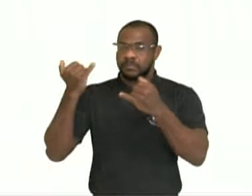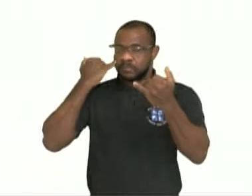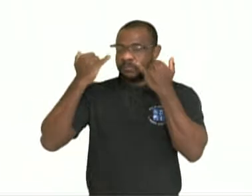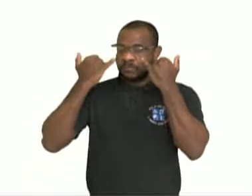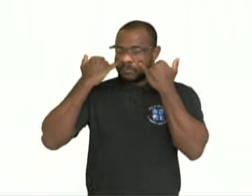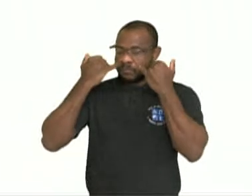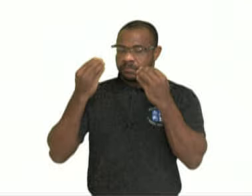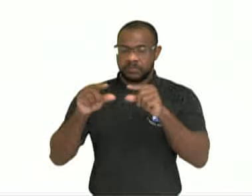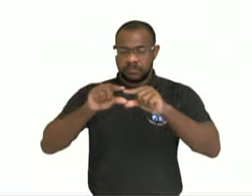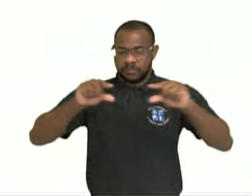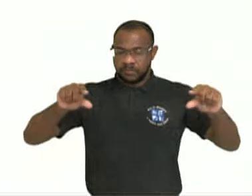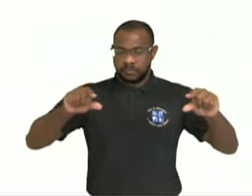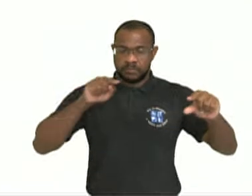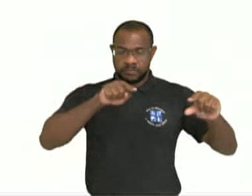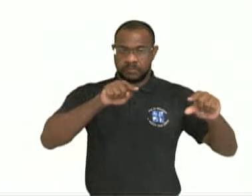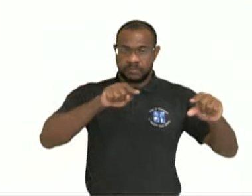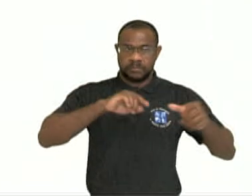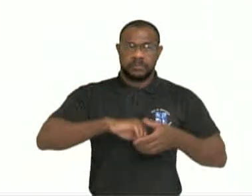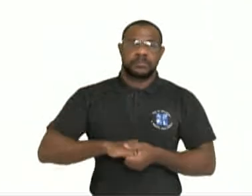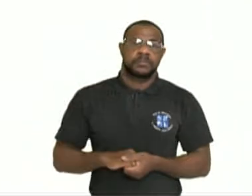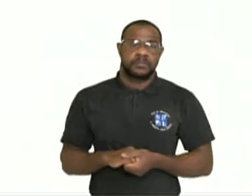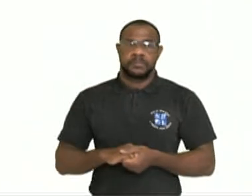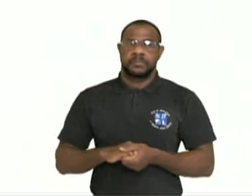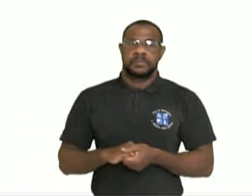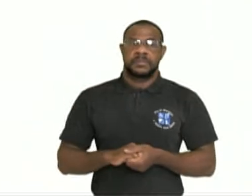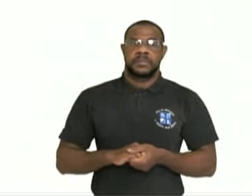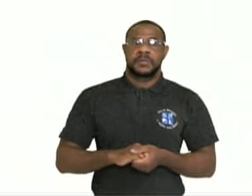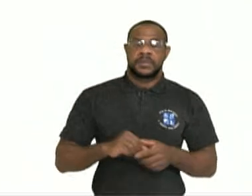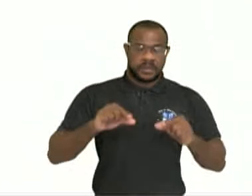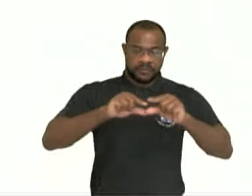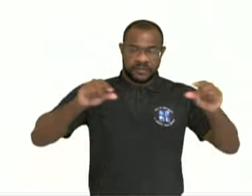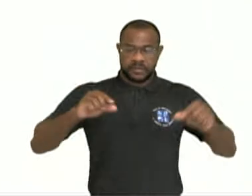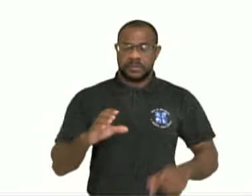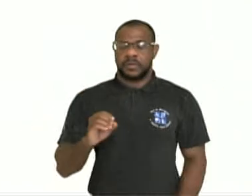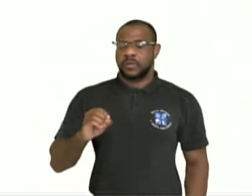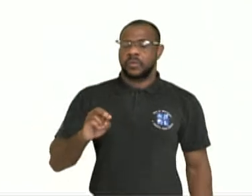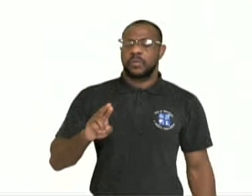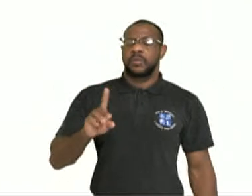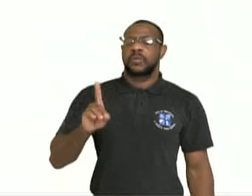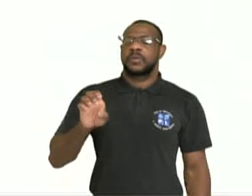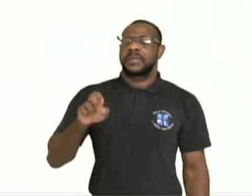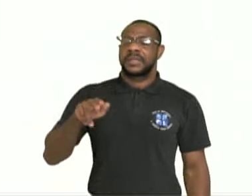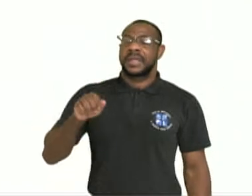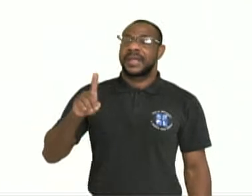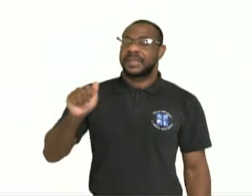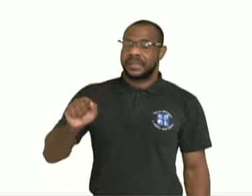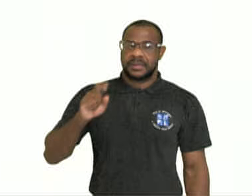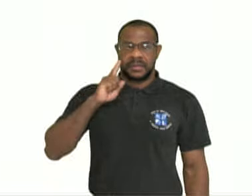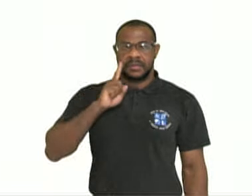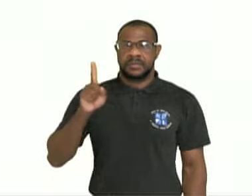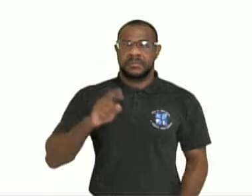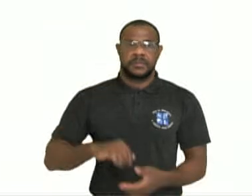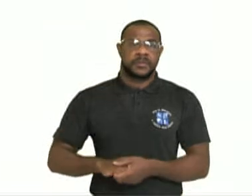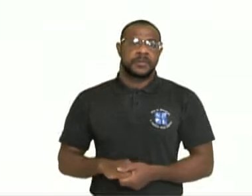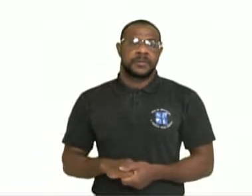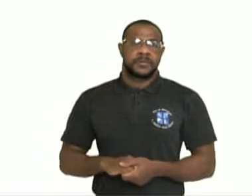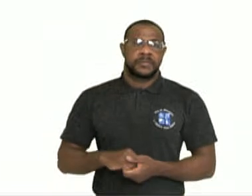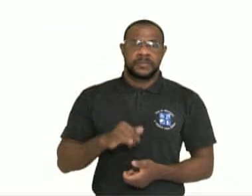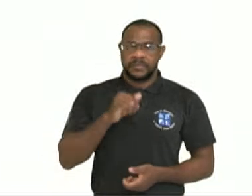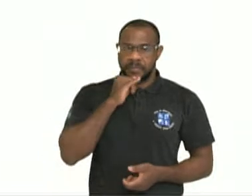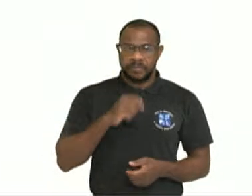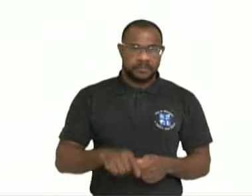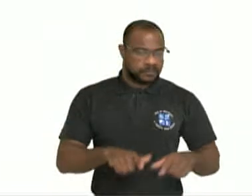informação em las orações coordenadas. Exemplo, el piso dañado, o piso que está